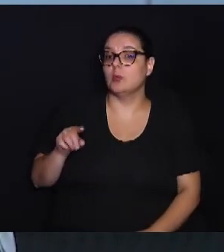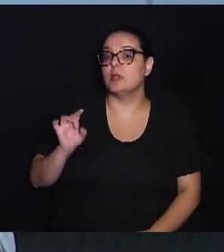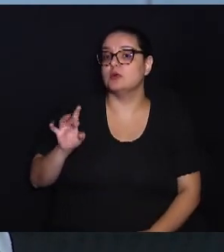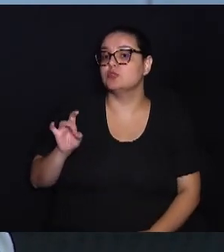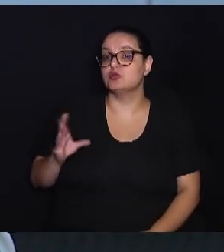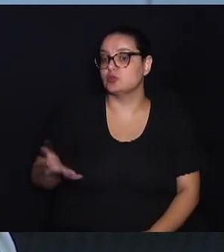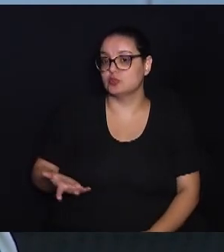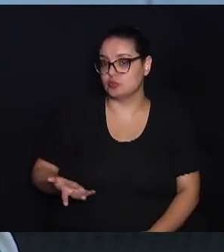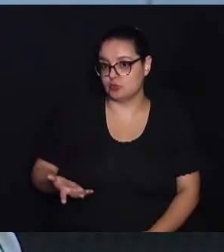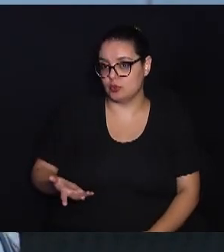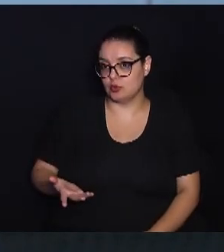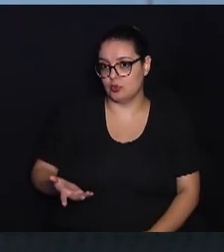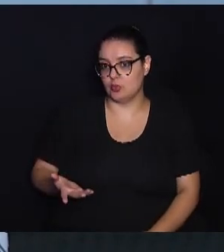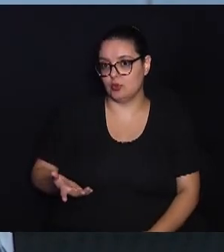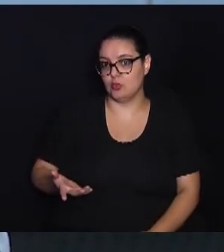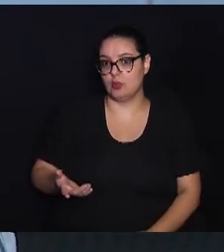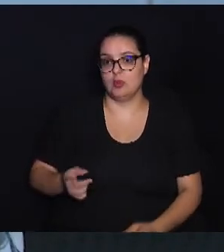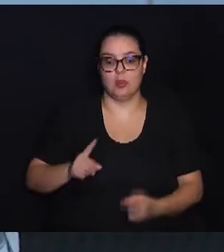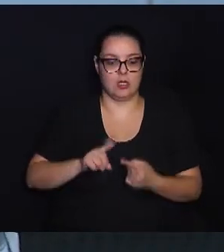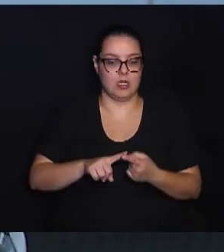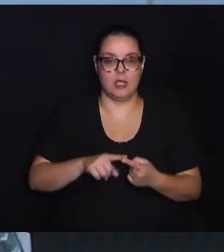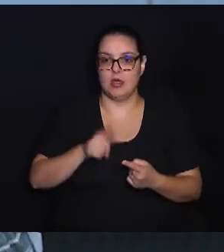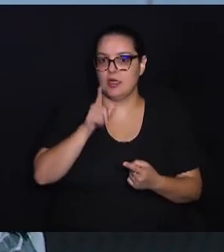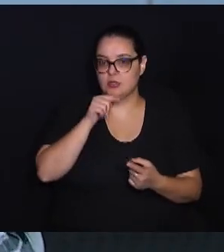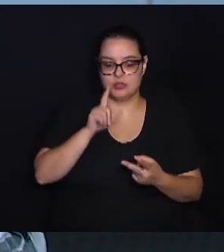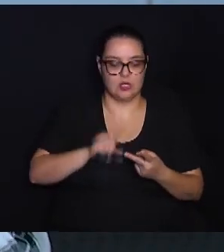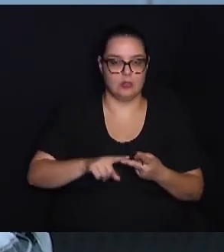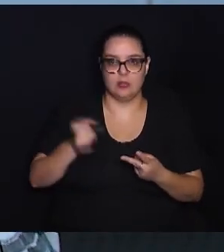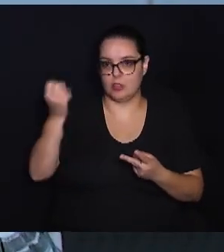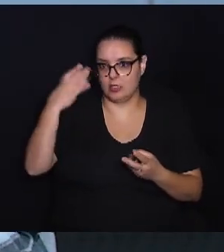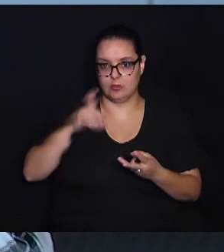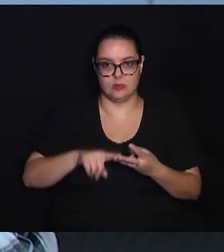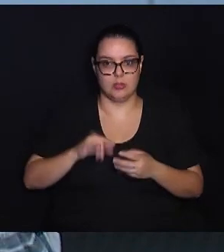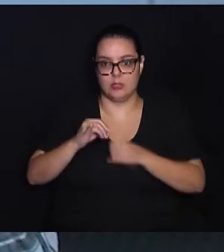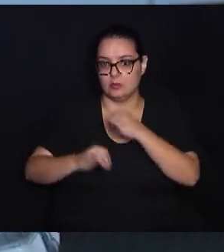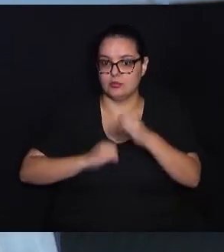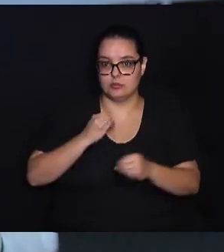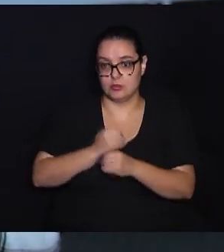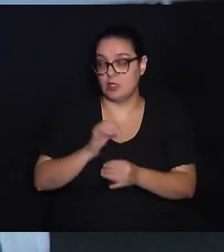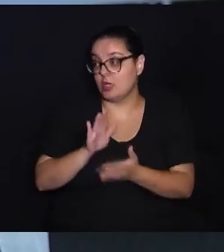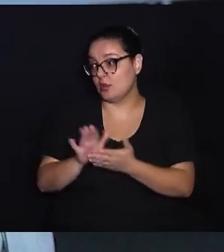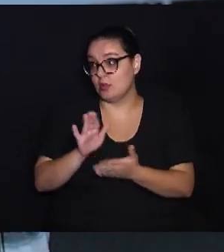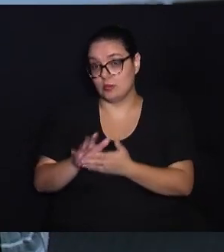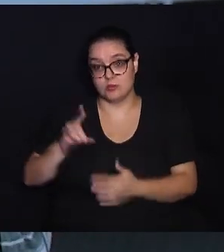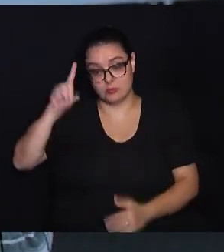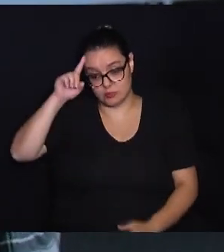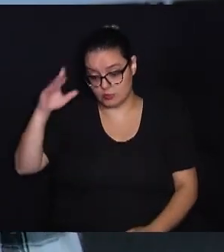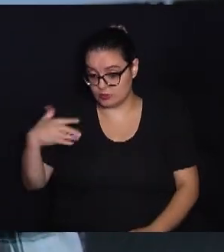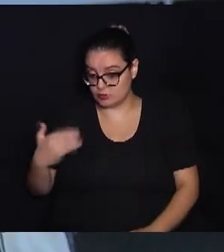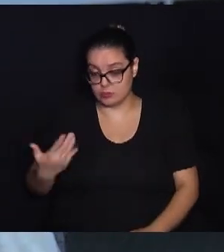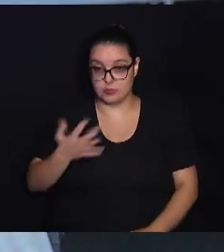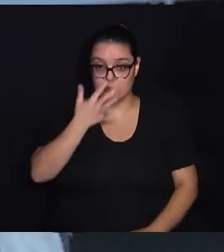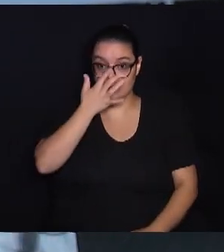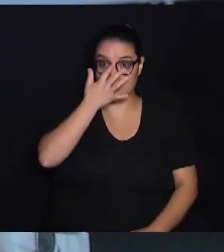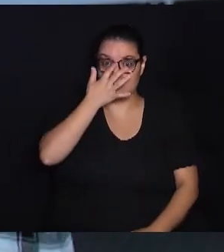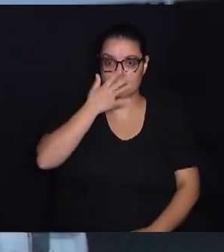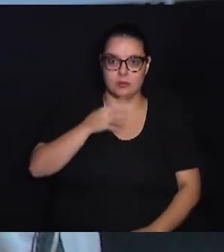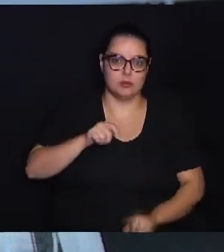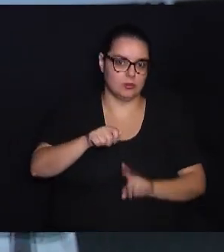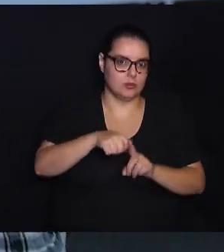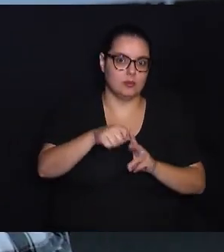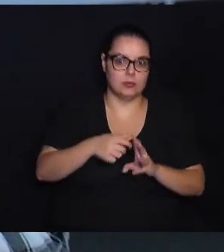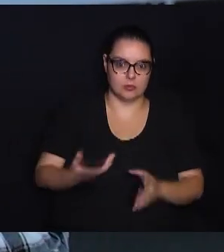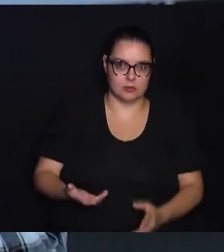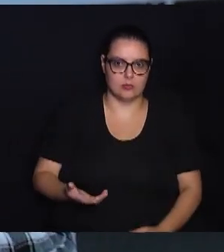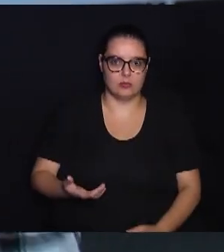é apenas, tá, a conta de água, a conta de luz, a internet, porque esses são custos fixos que são, assim,